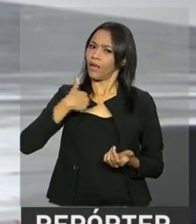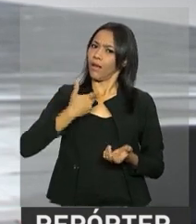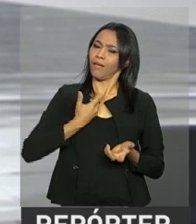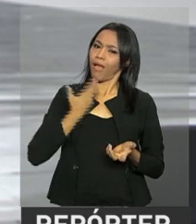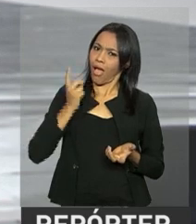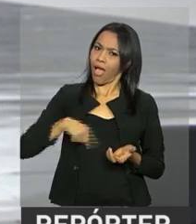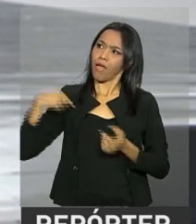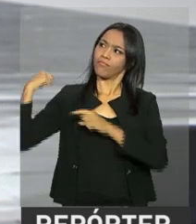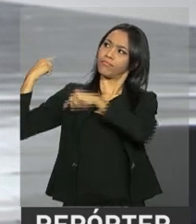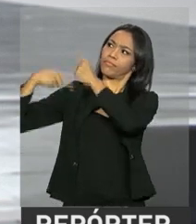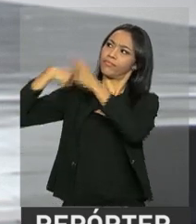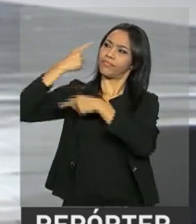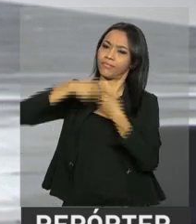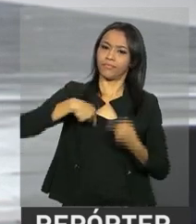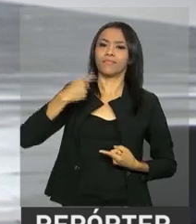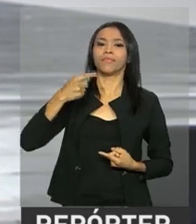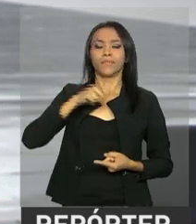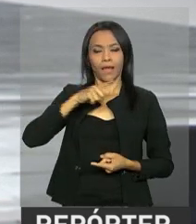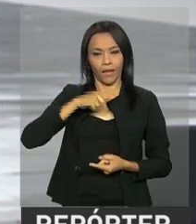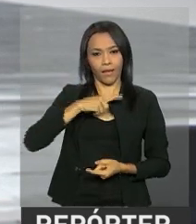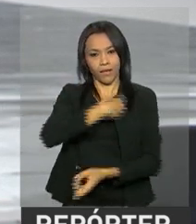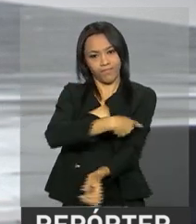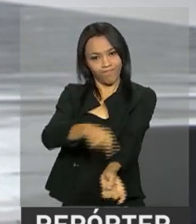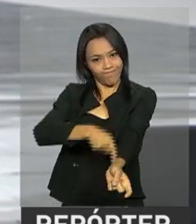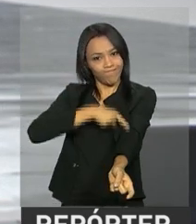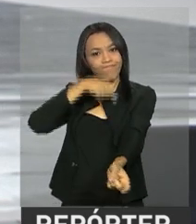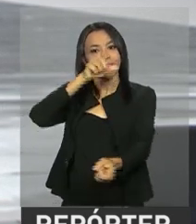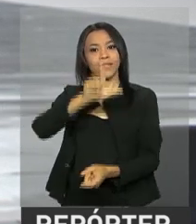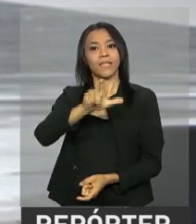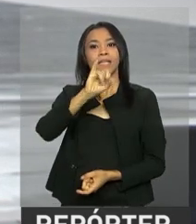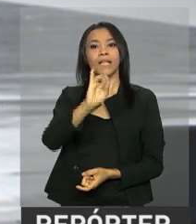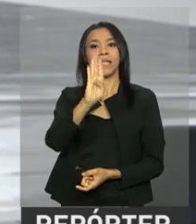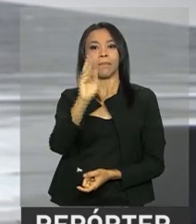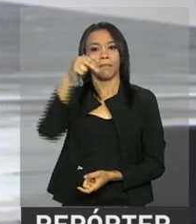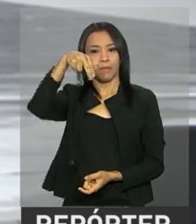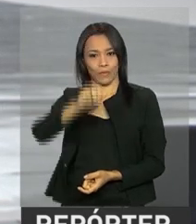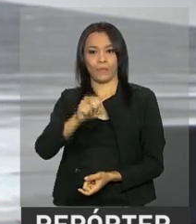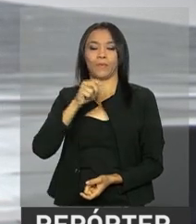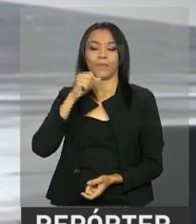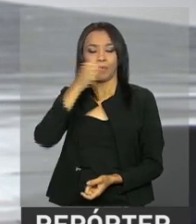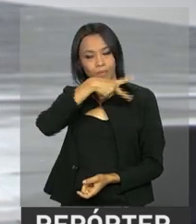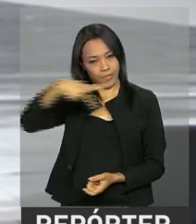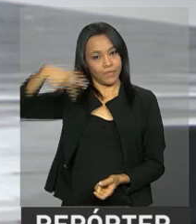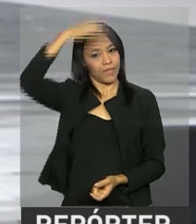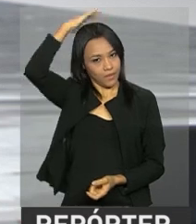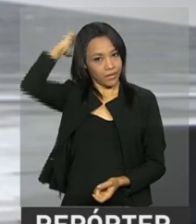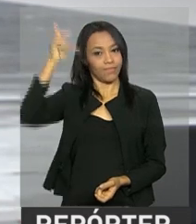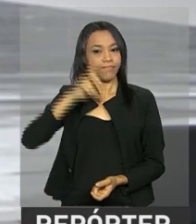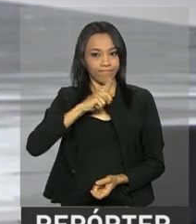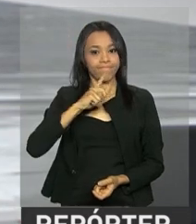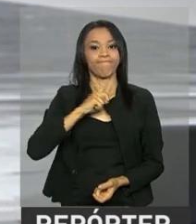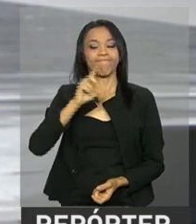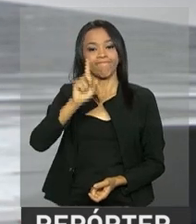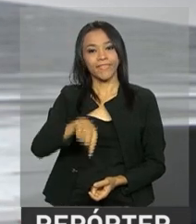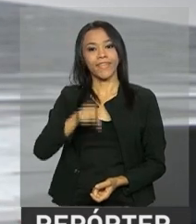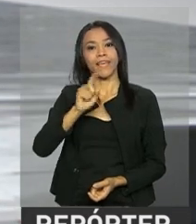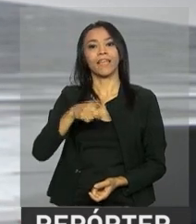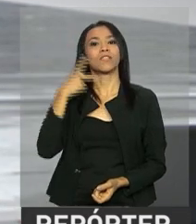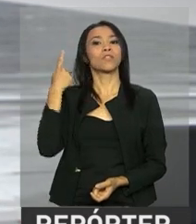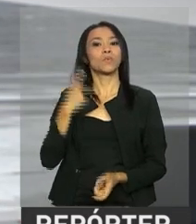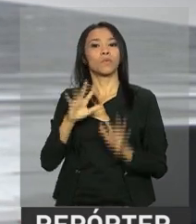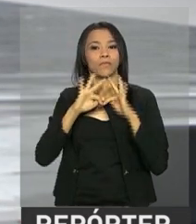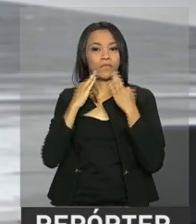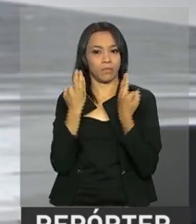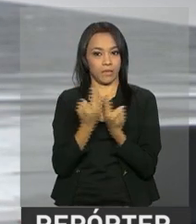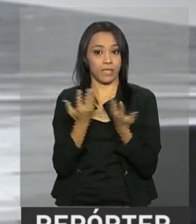libanesa e a trajetória de milhares de imigrantes que deixaram o Líbano e se mudaram para o Brasil, como é o caso de seus